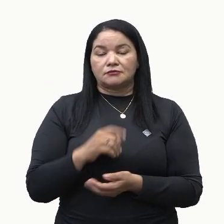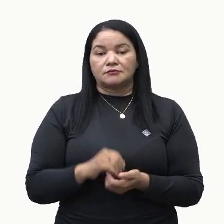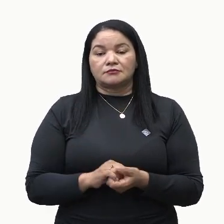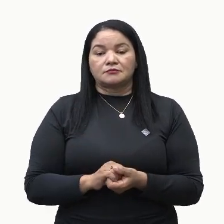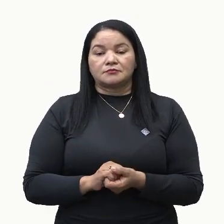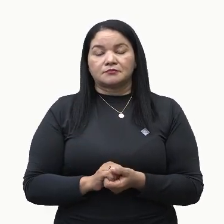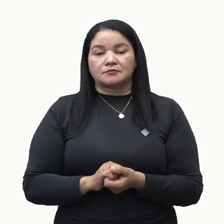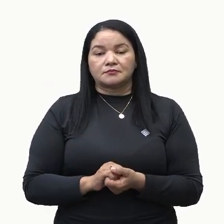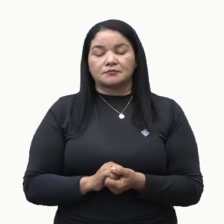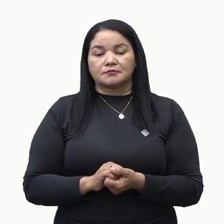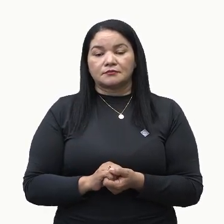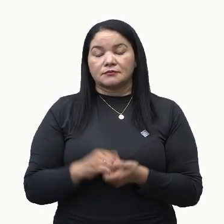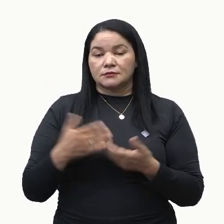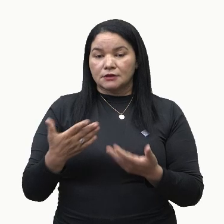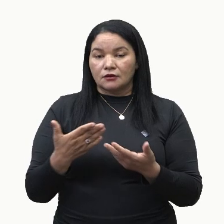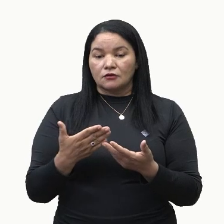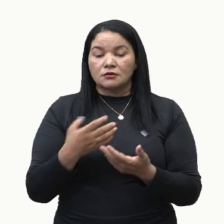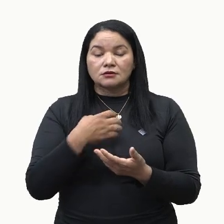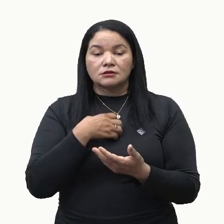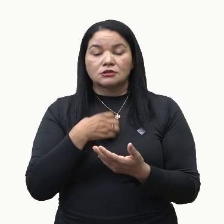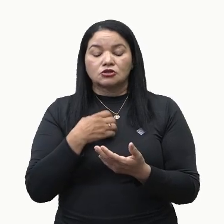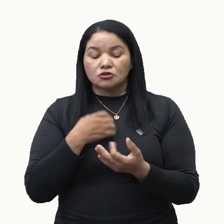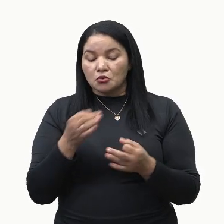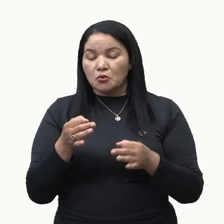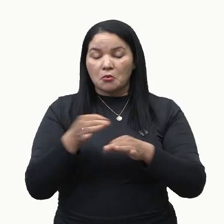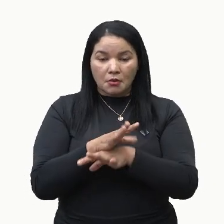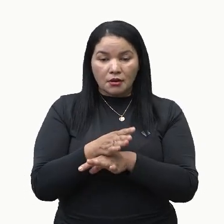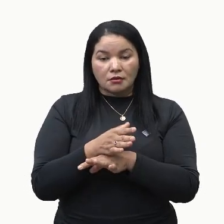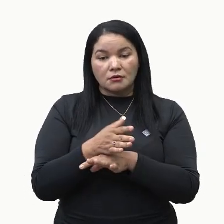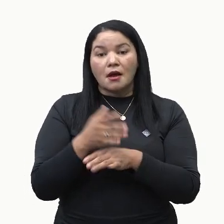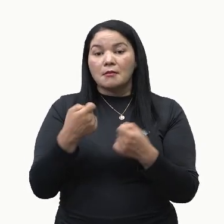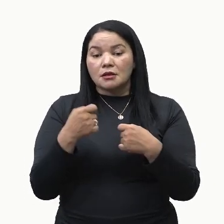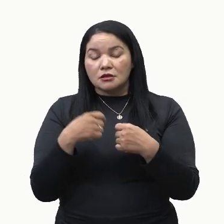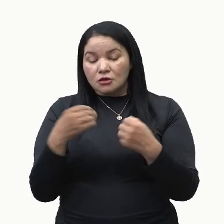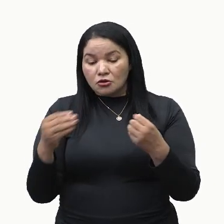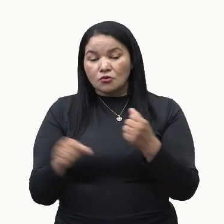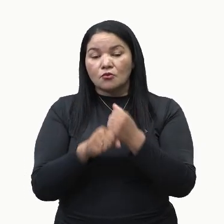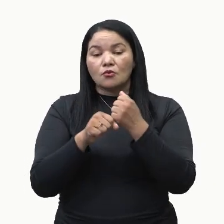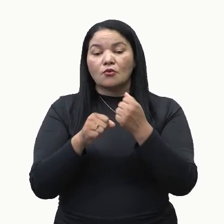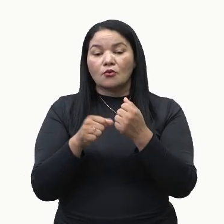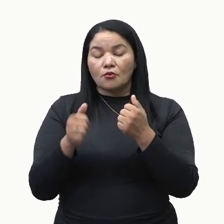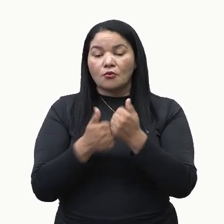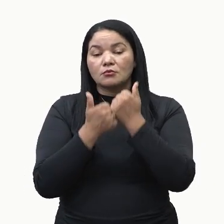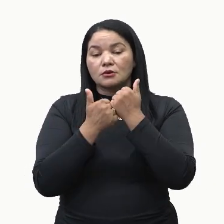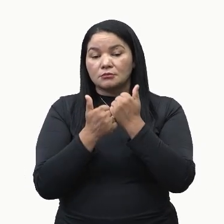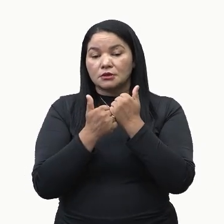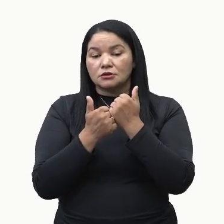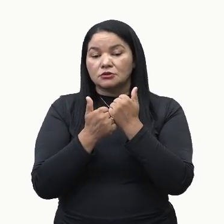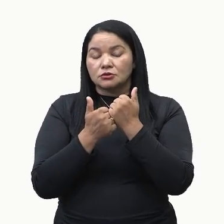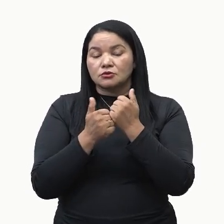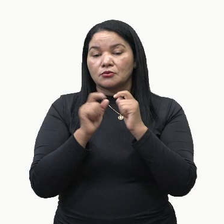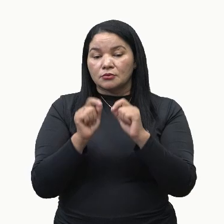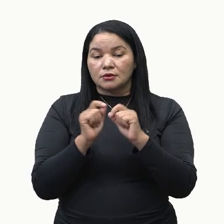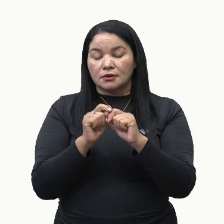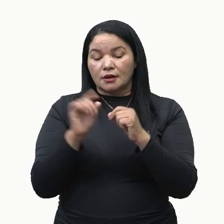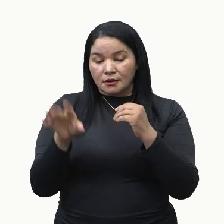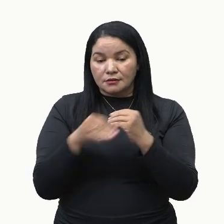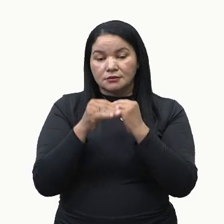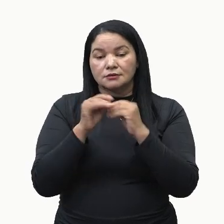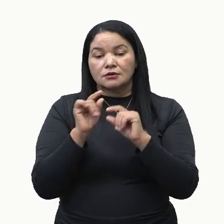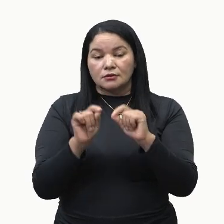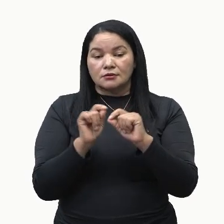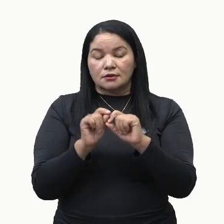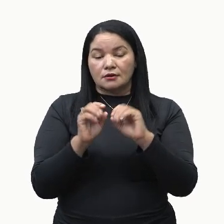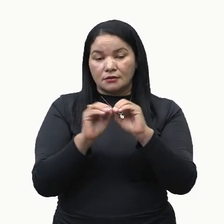ele não tem o sentido completo, ele precisa de um complemento. Aí nós vamos acrescentando mais orações para que ele